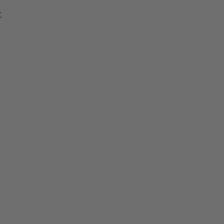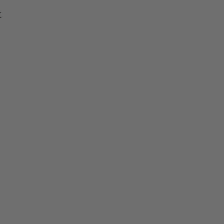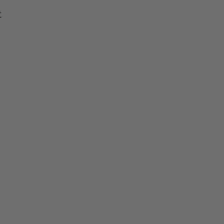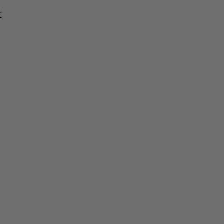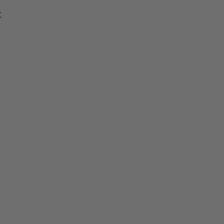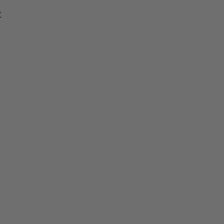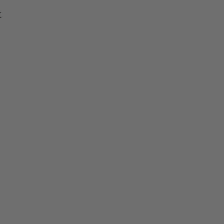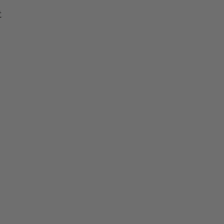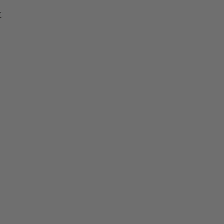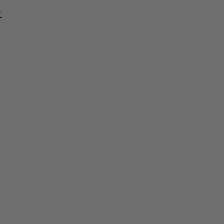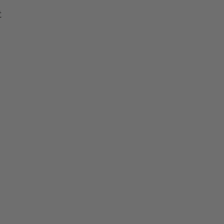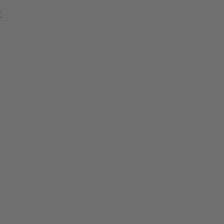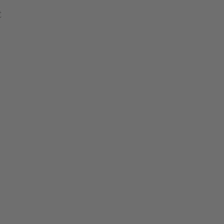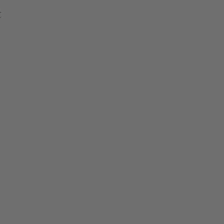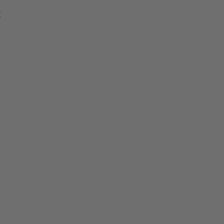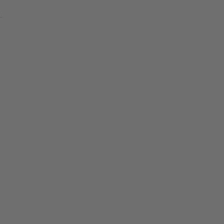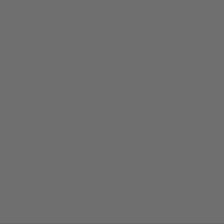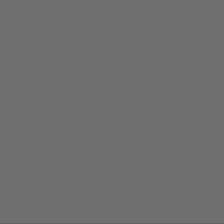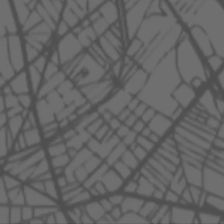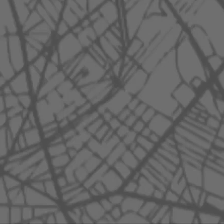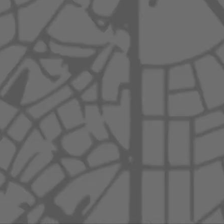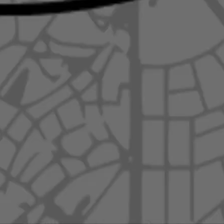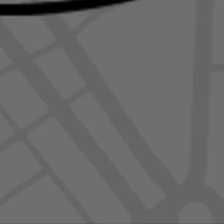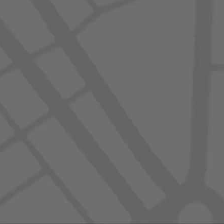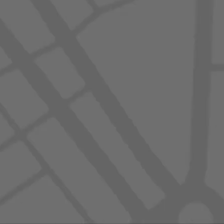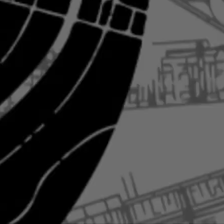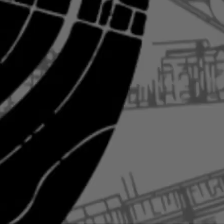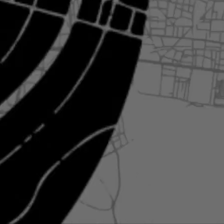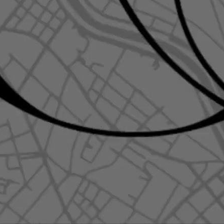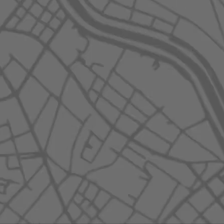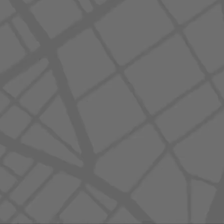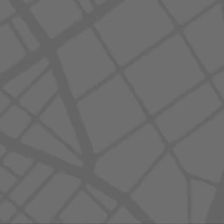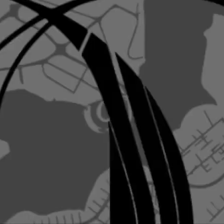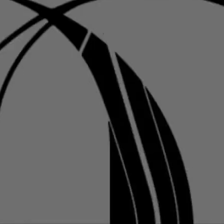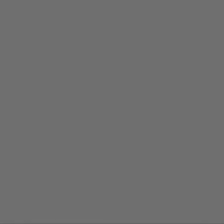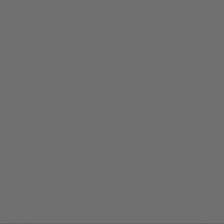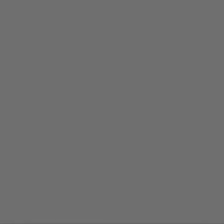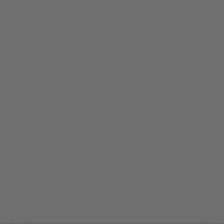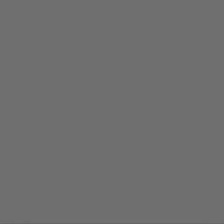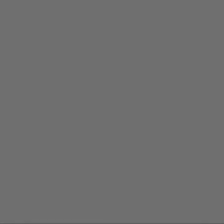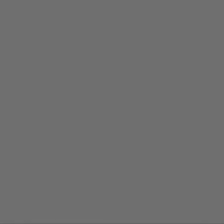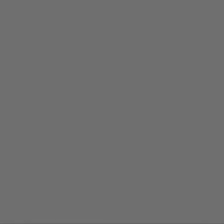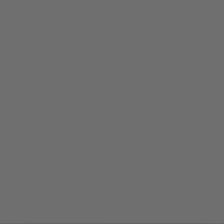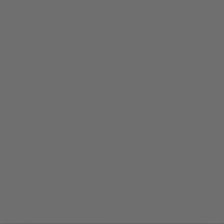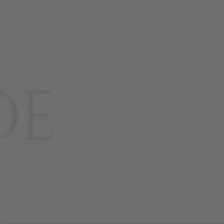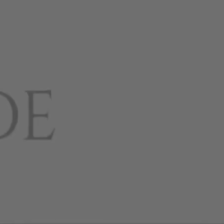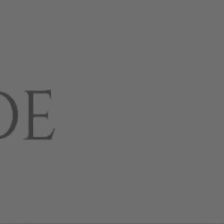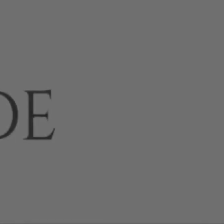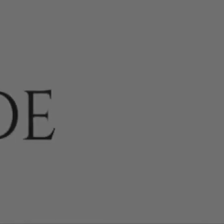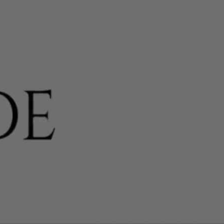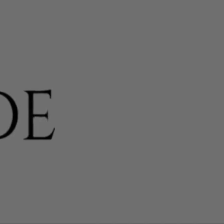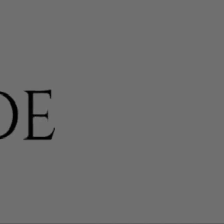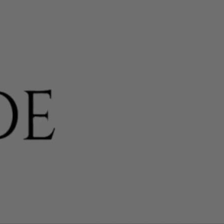Este projeto é realizado com recursos do Fundo de Apoio à Cultura do DF. Surgem linhas que formam um mapa. Ao centro, surgem